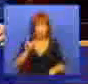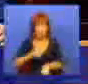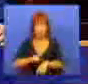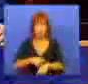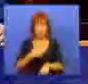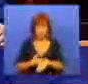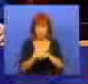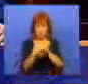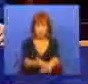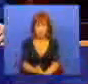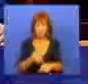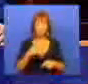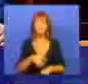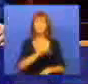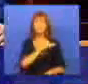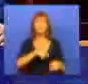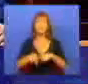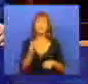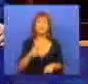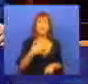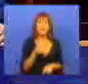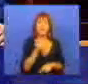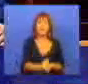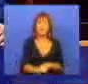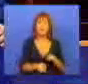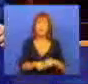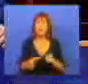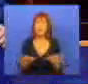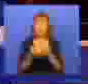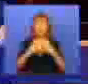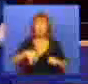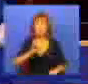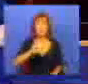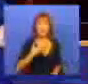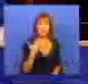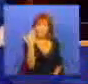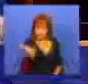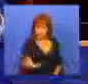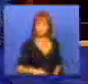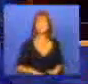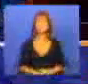dado o adiantado da hora. Sr. Deputado André Almeida, do Grupo Parlamentar do PSD, tem a palavra.